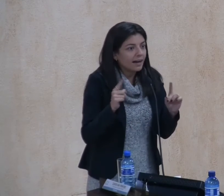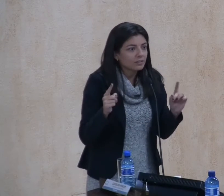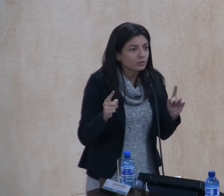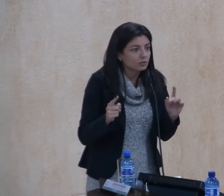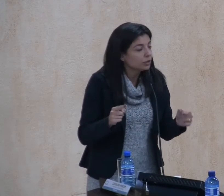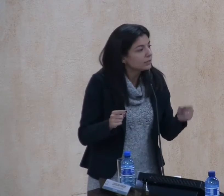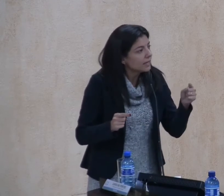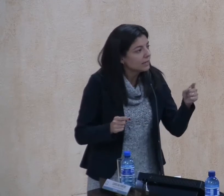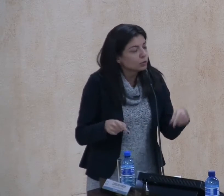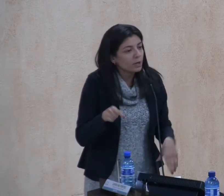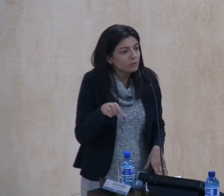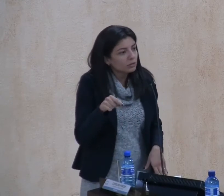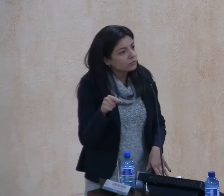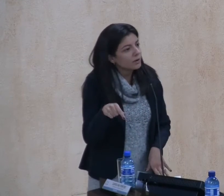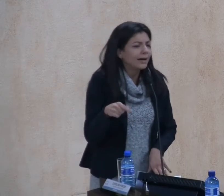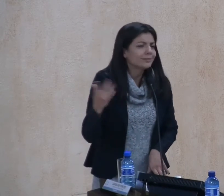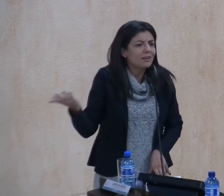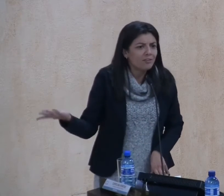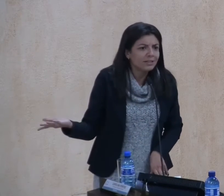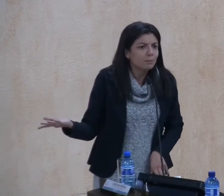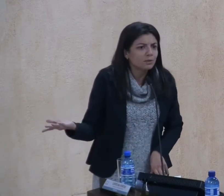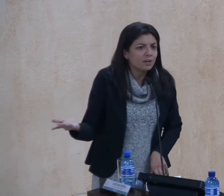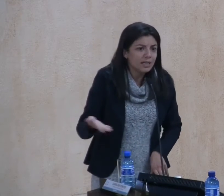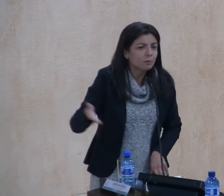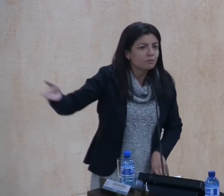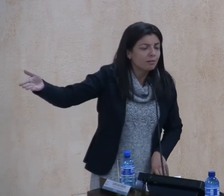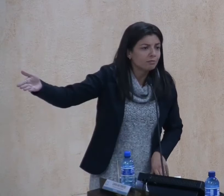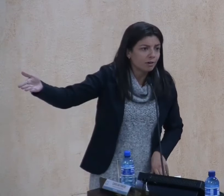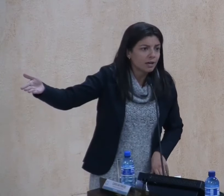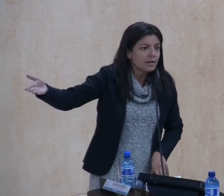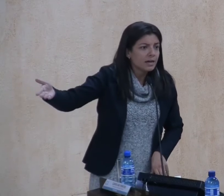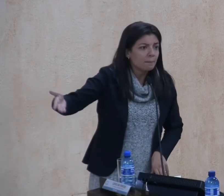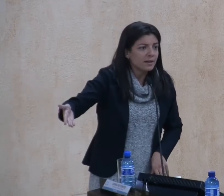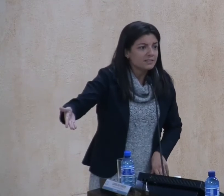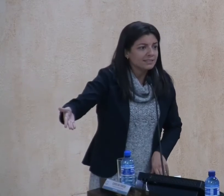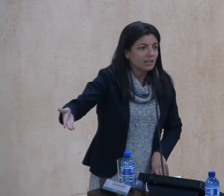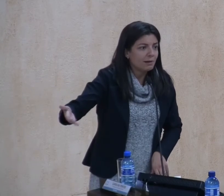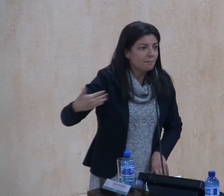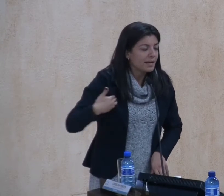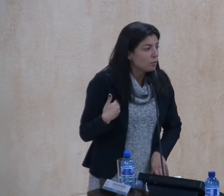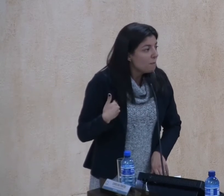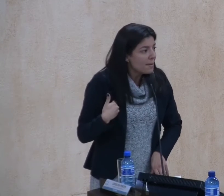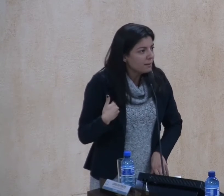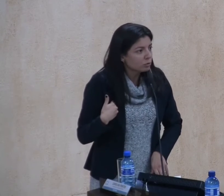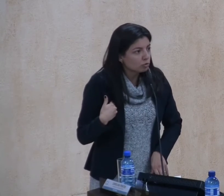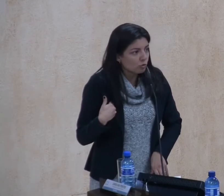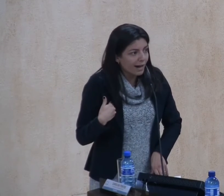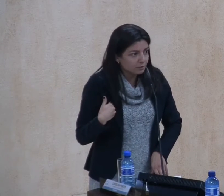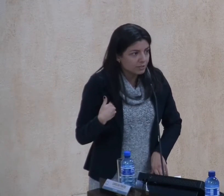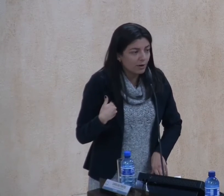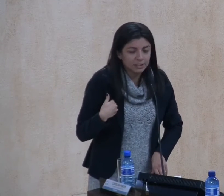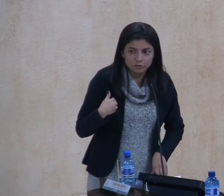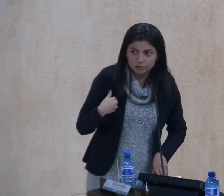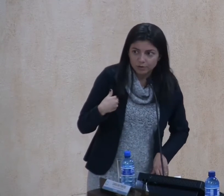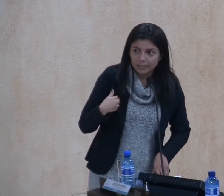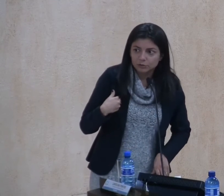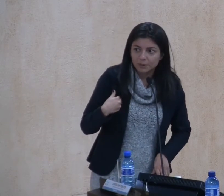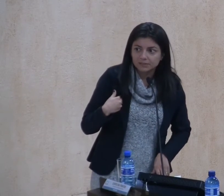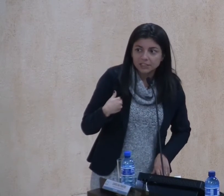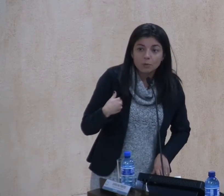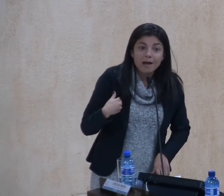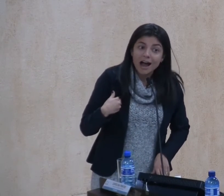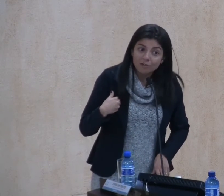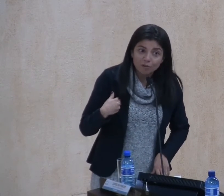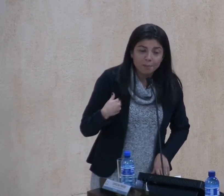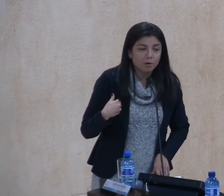que, caso o senhor tenha o nome dos advogados que defendem pedofilia, por favor, representa na OAB. Como membro dos quadros da Ordem dos Advogados